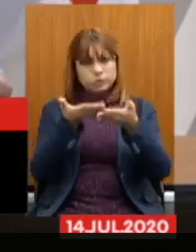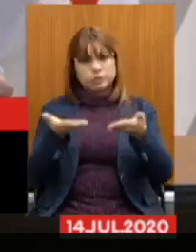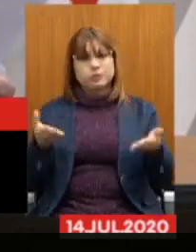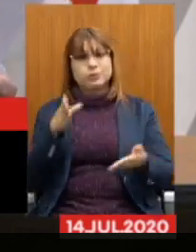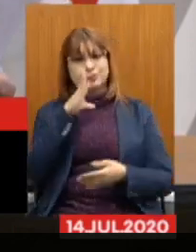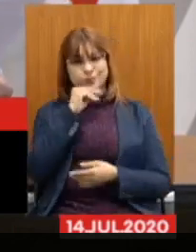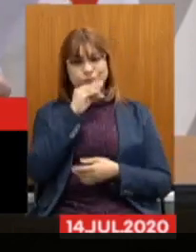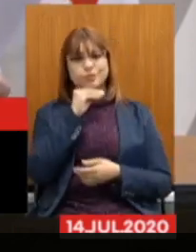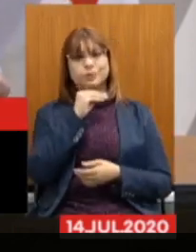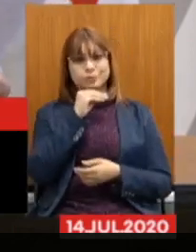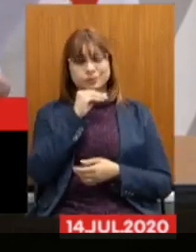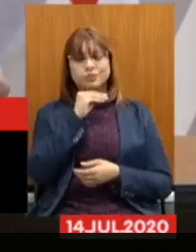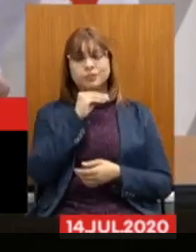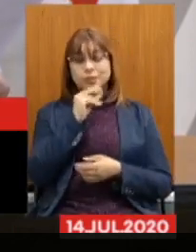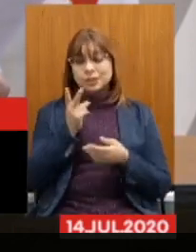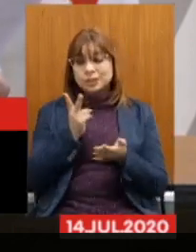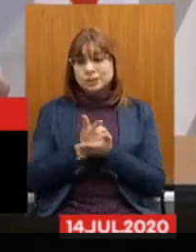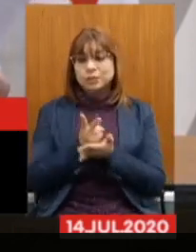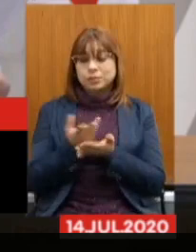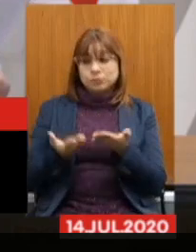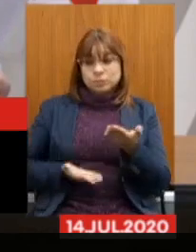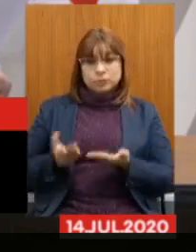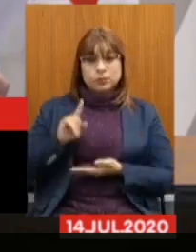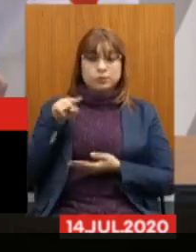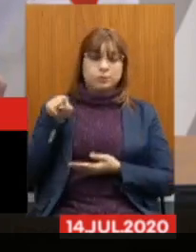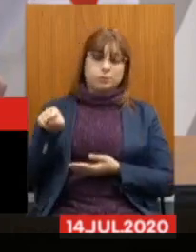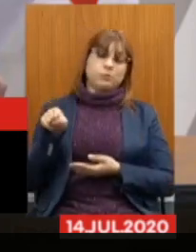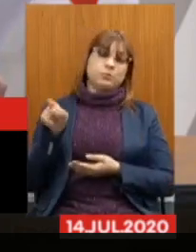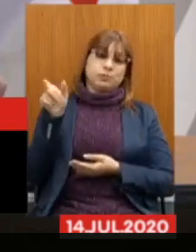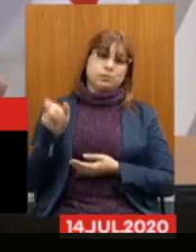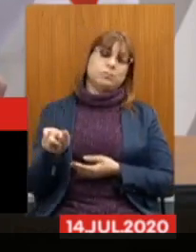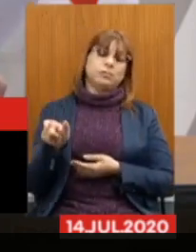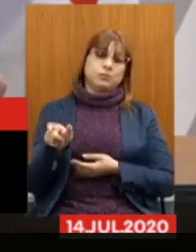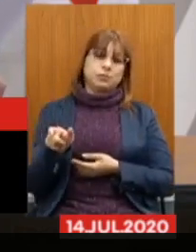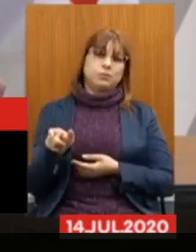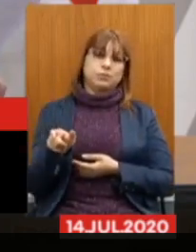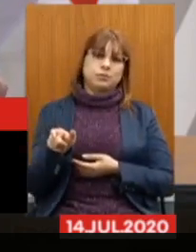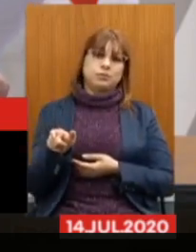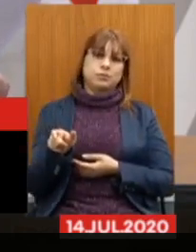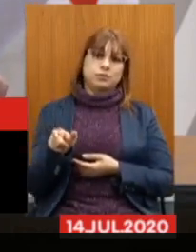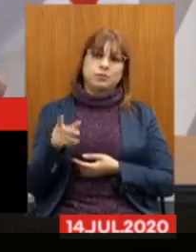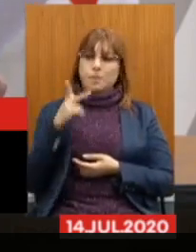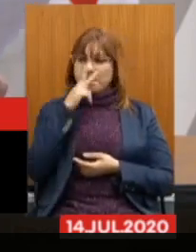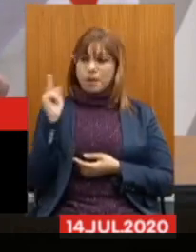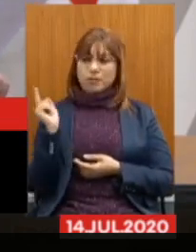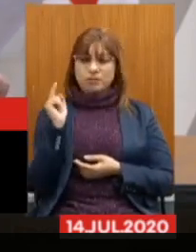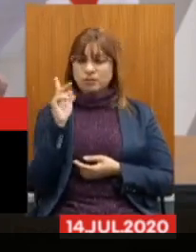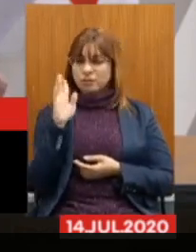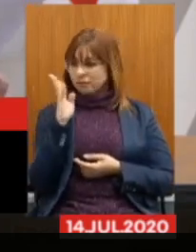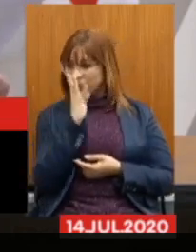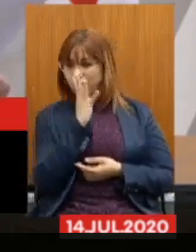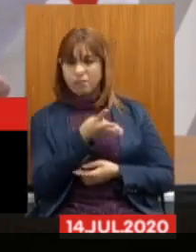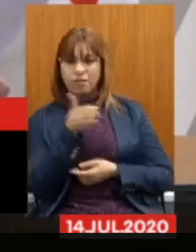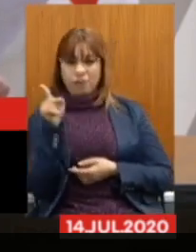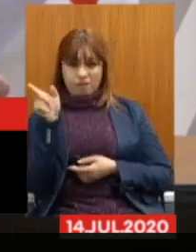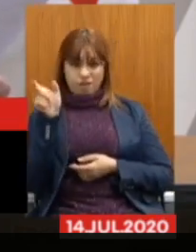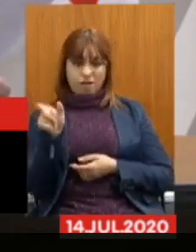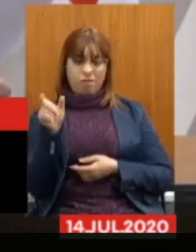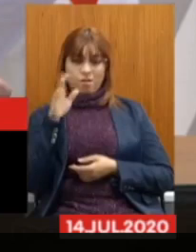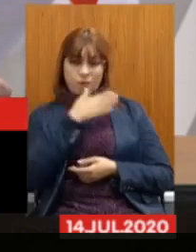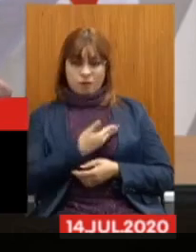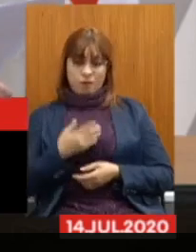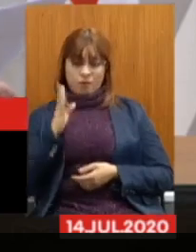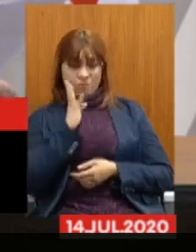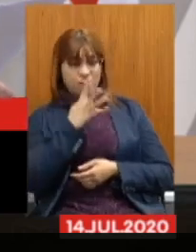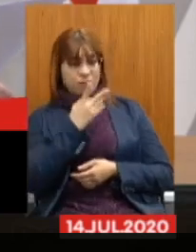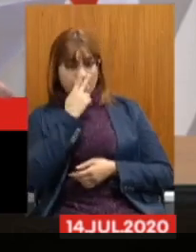servidores que o atendem em todos os setores, acusando-os de egoísta e que olham para os seus próprios